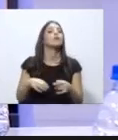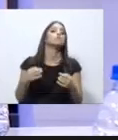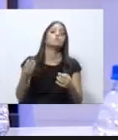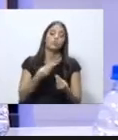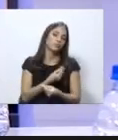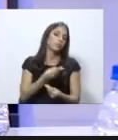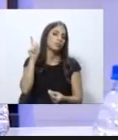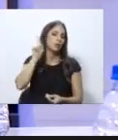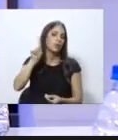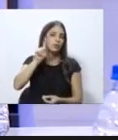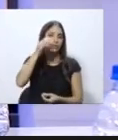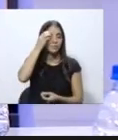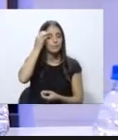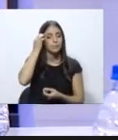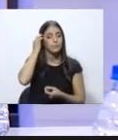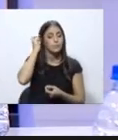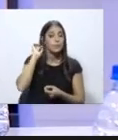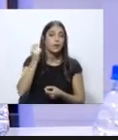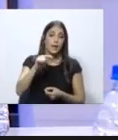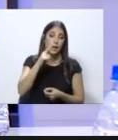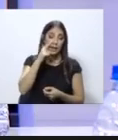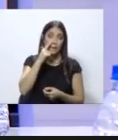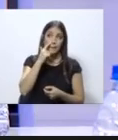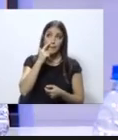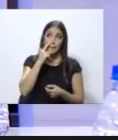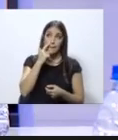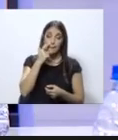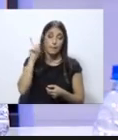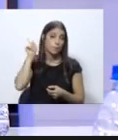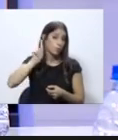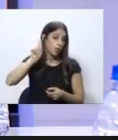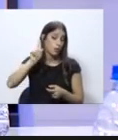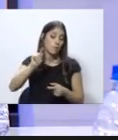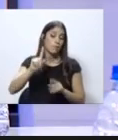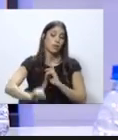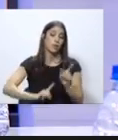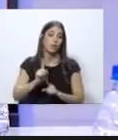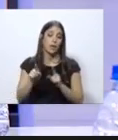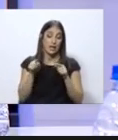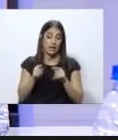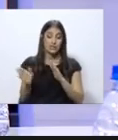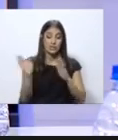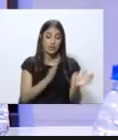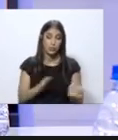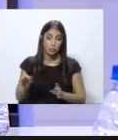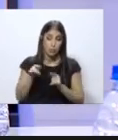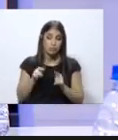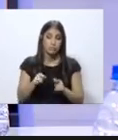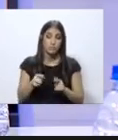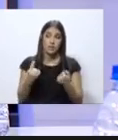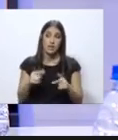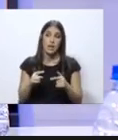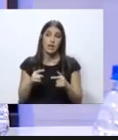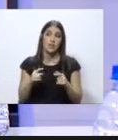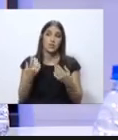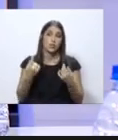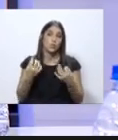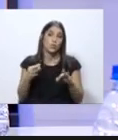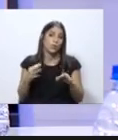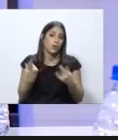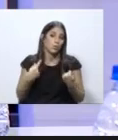importante. Importa dizer uma coisa, que esta época também neste aspecto é anormal. Portanto, nós